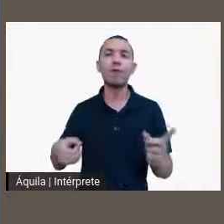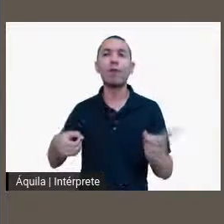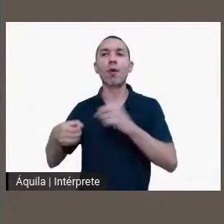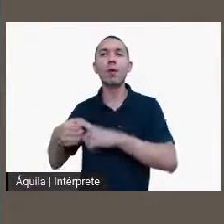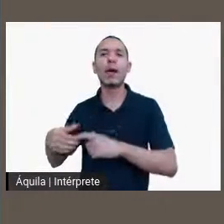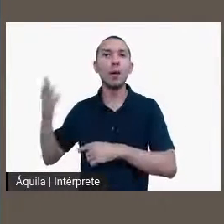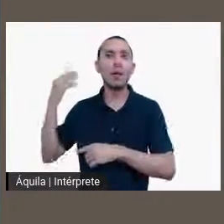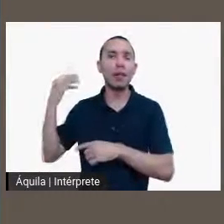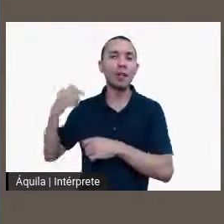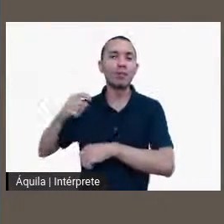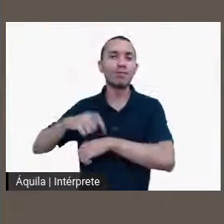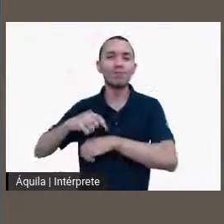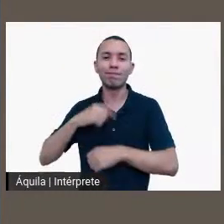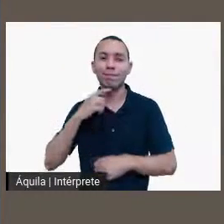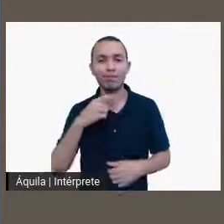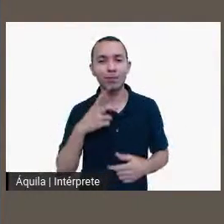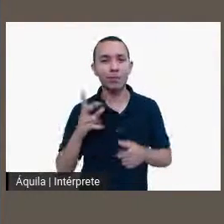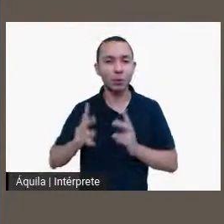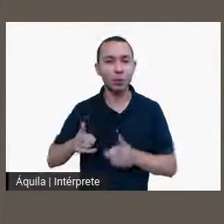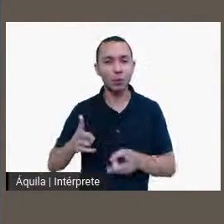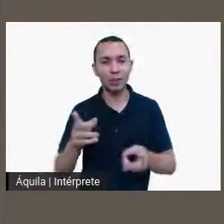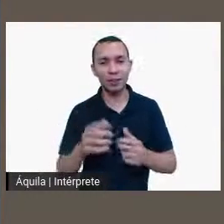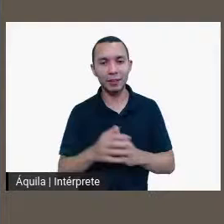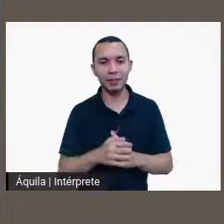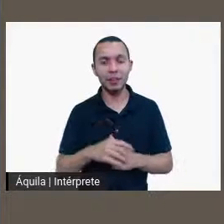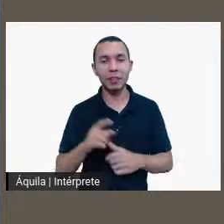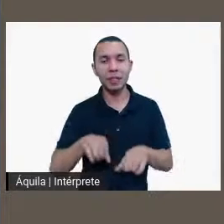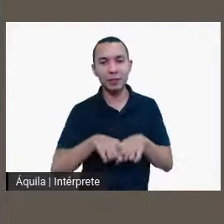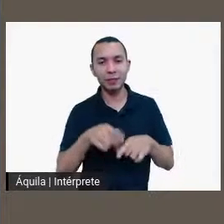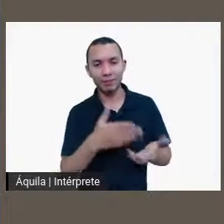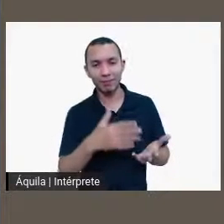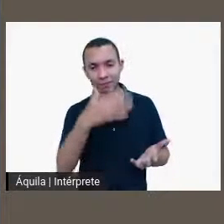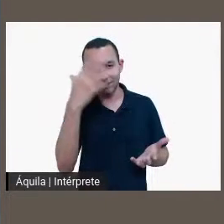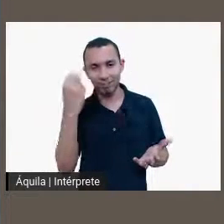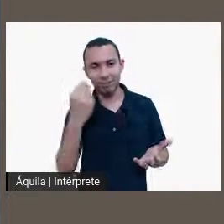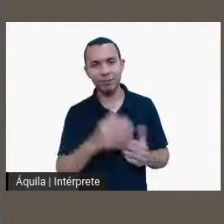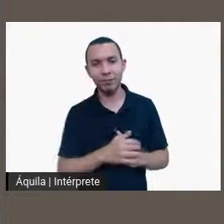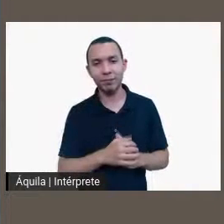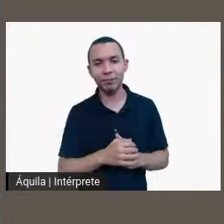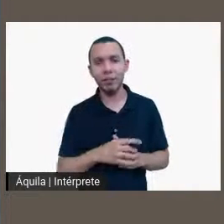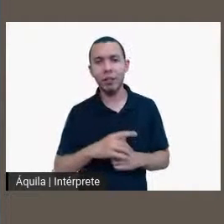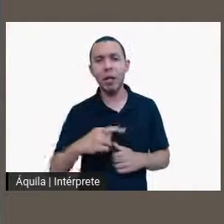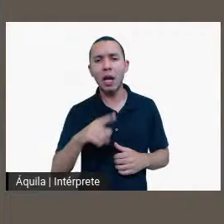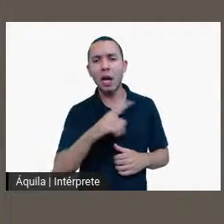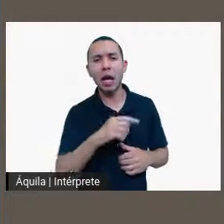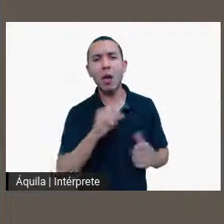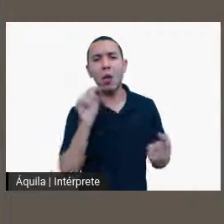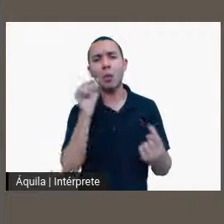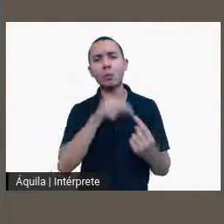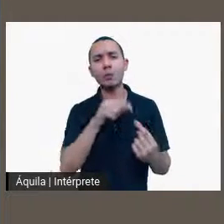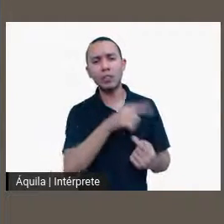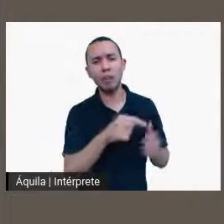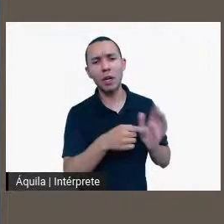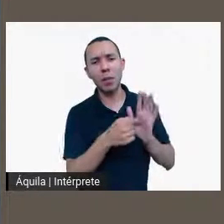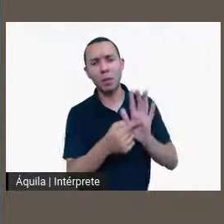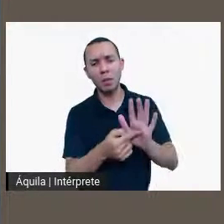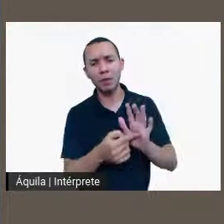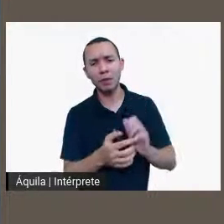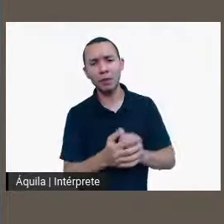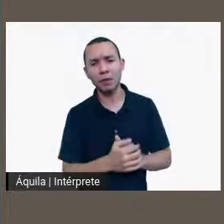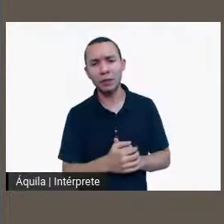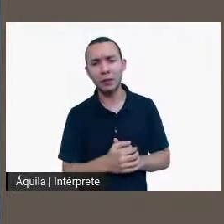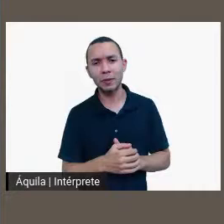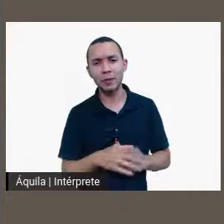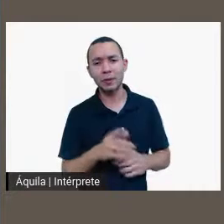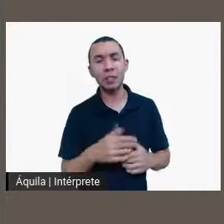uma grande continuidade para além da dispersão do esquecimento. Sua tarefa não é a de mostrar que o passado ainda está lá, bem vivo